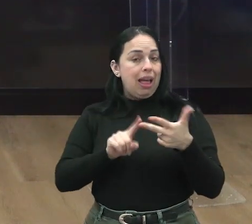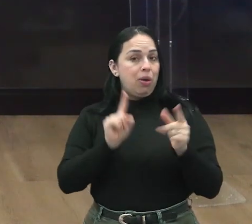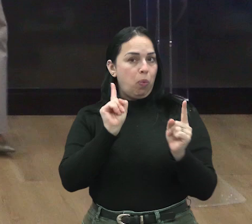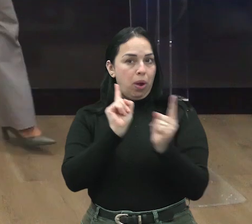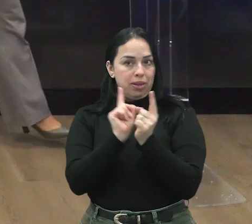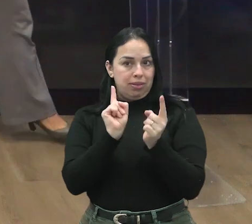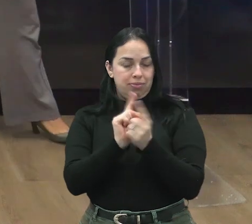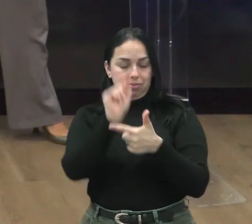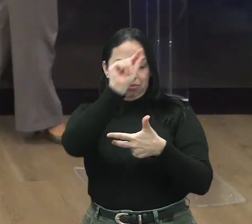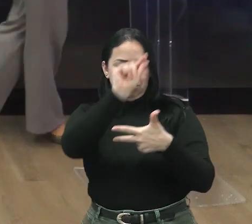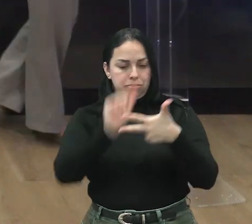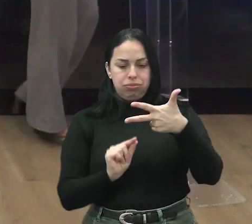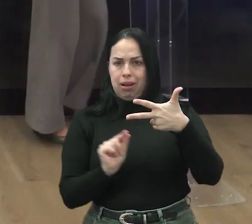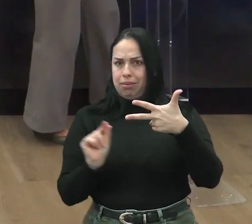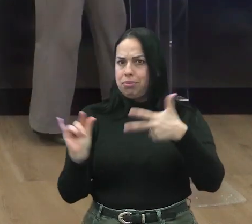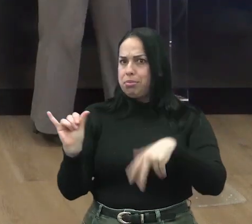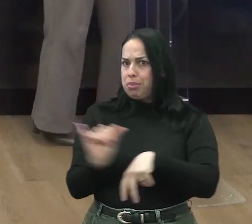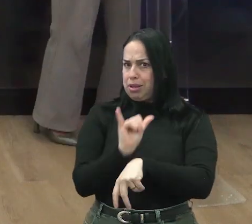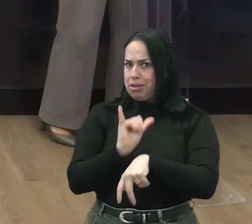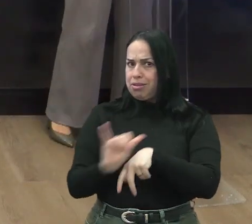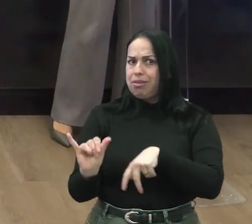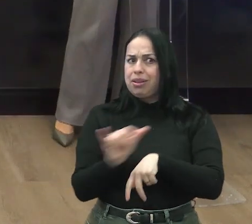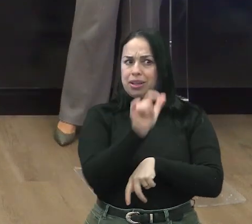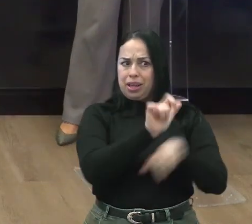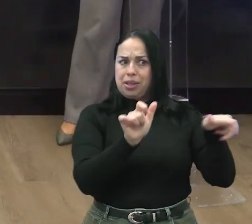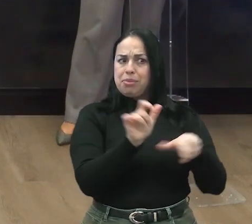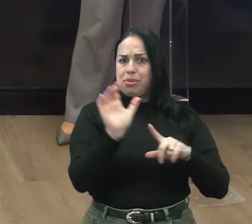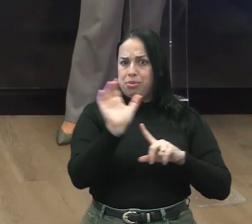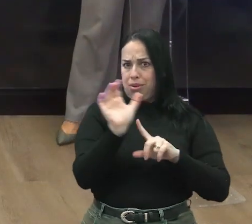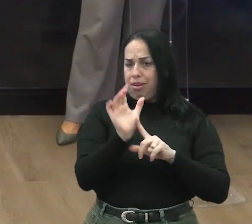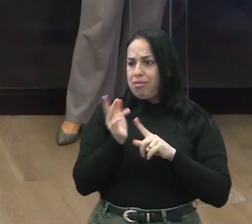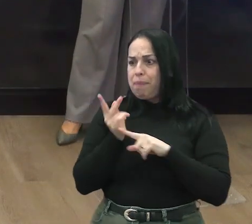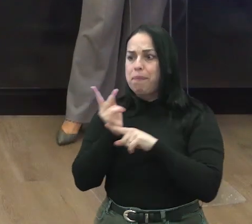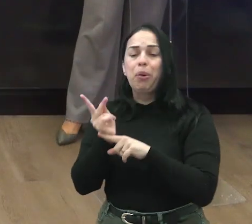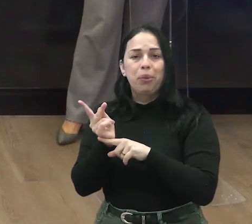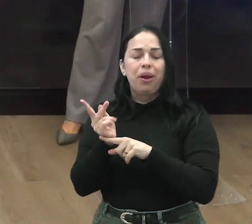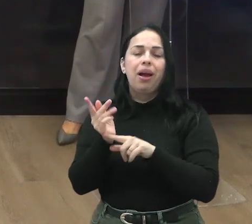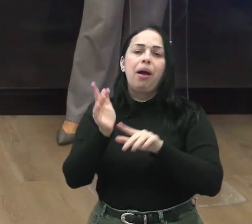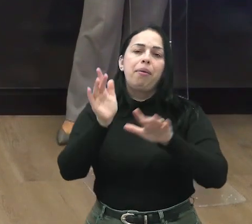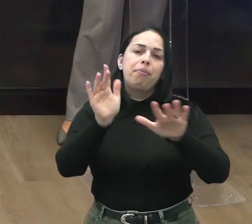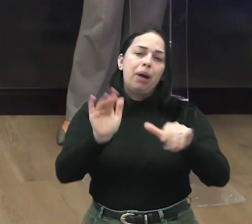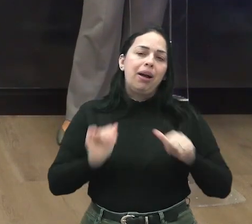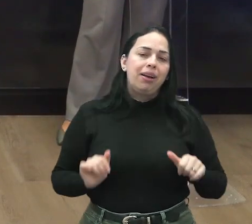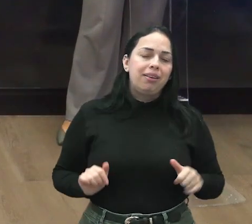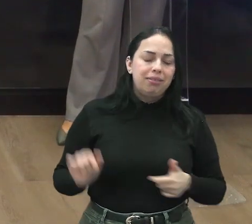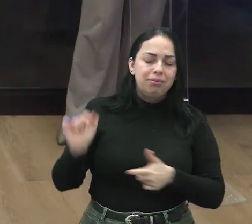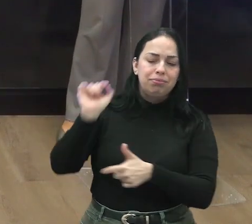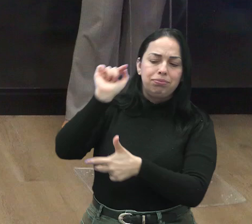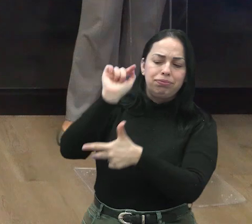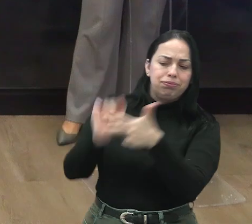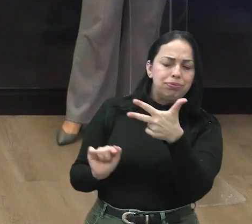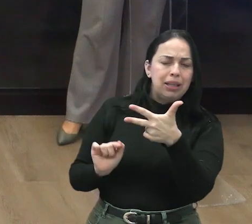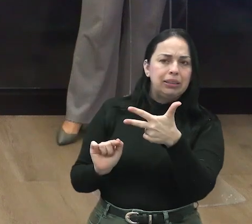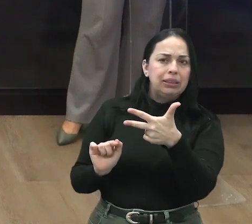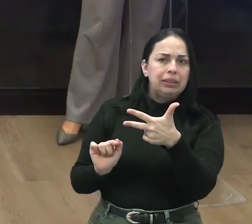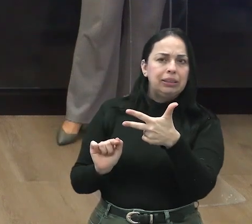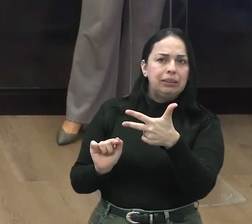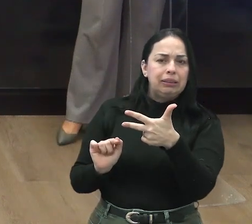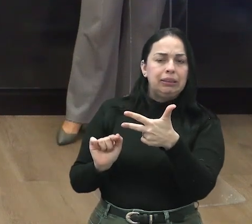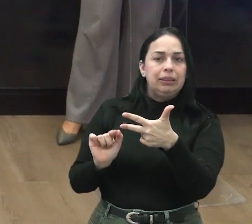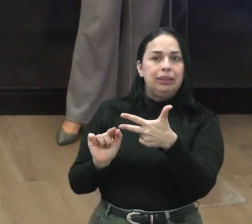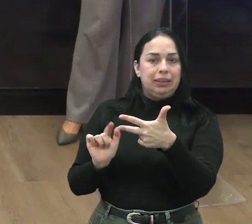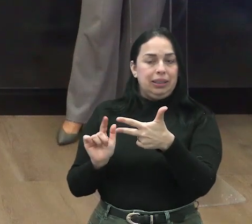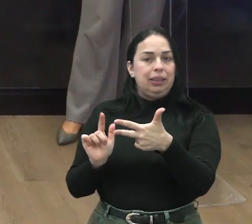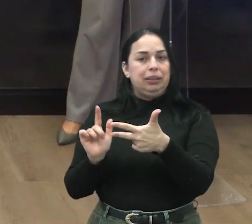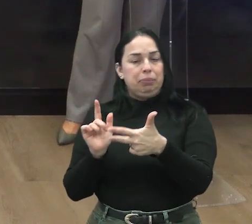e atendimento são alguns dos pontos mais buscados pelos consumidores. Mas essa equação é